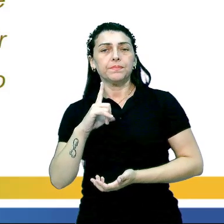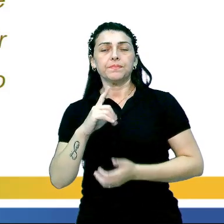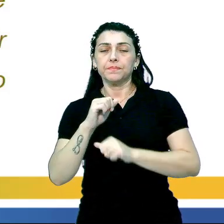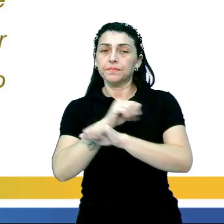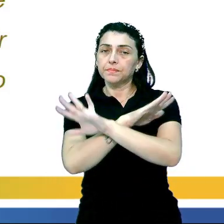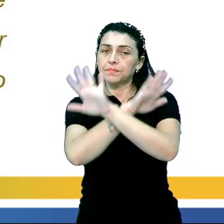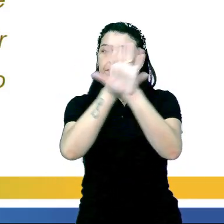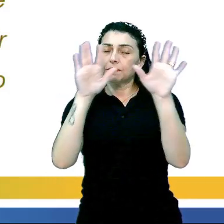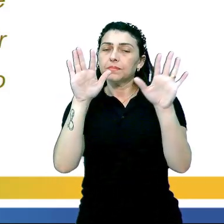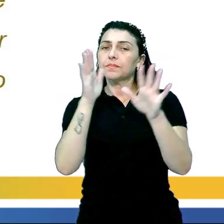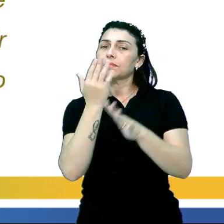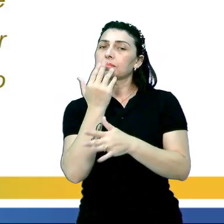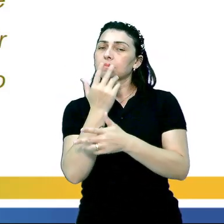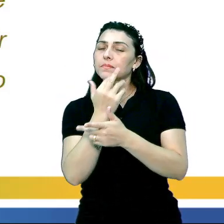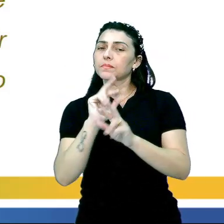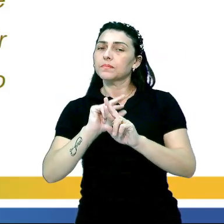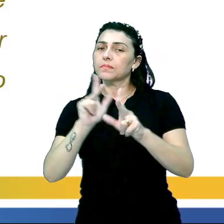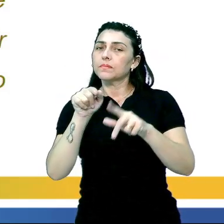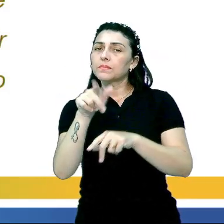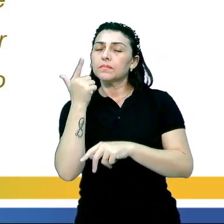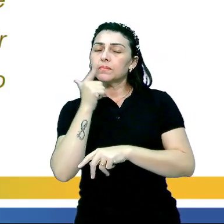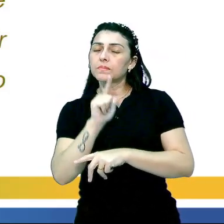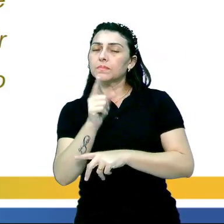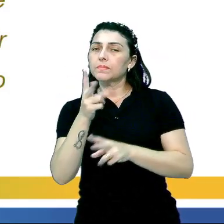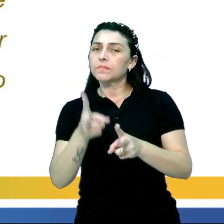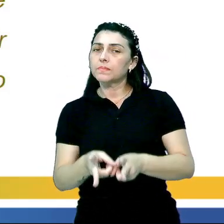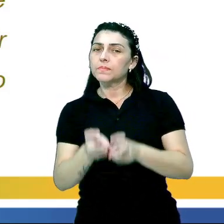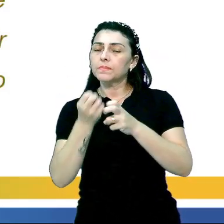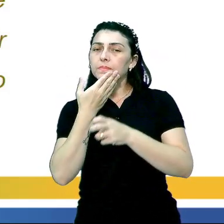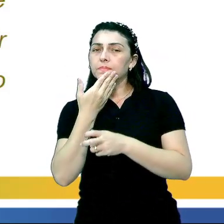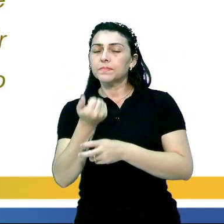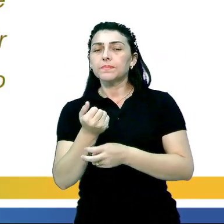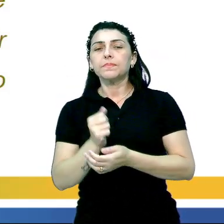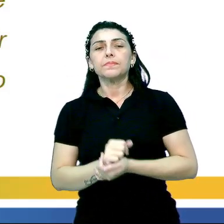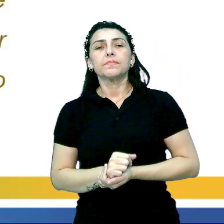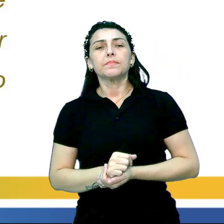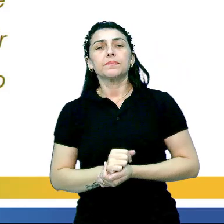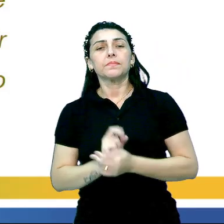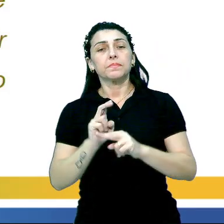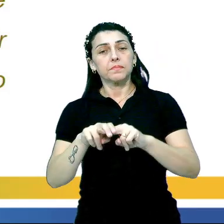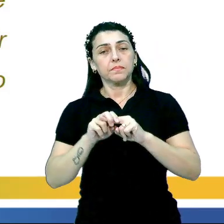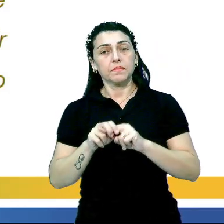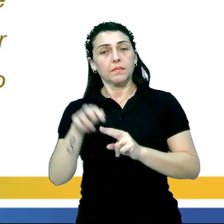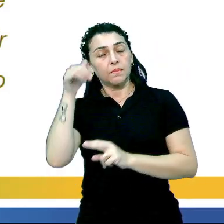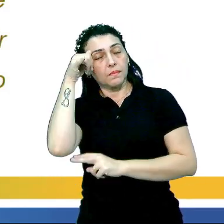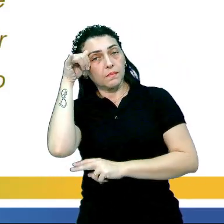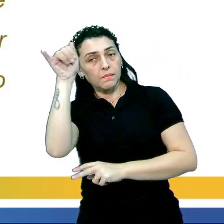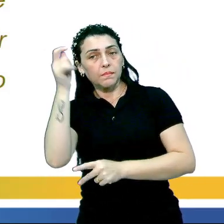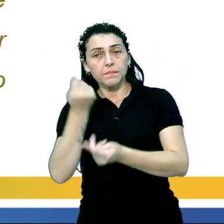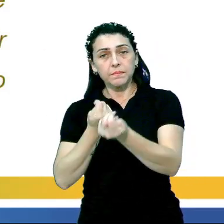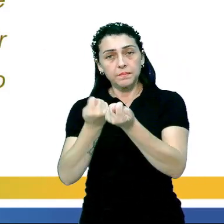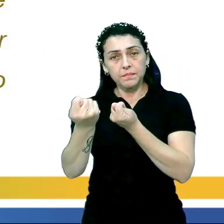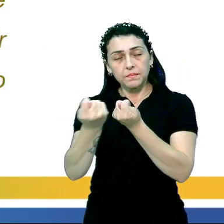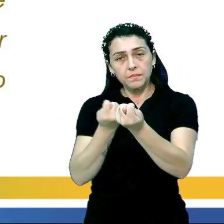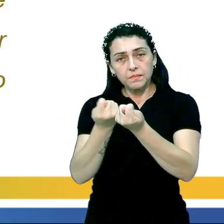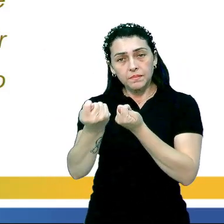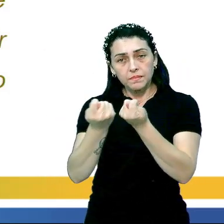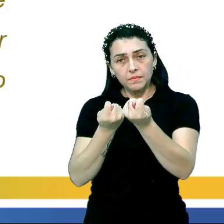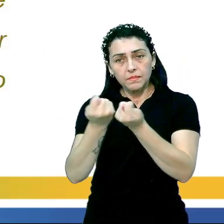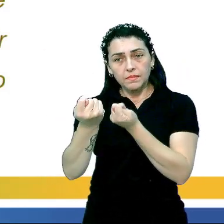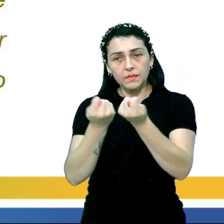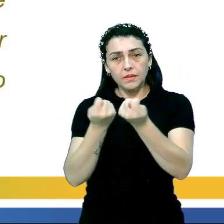mais clara, para que vocês consigam observar melhor. Quando eu digo assim, por isso, para combater